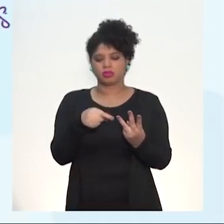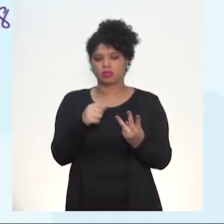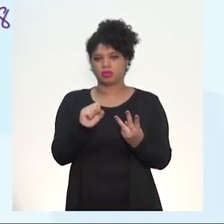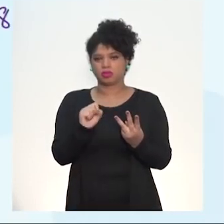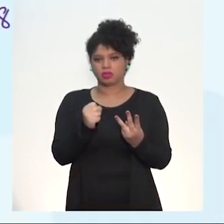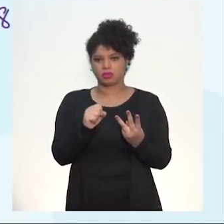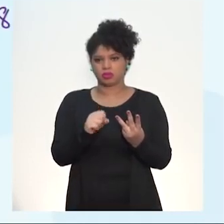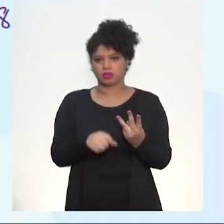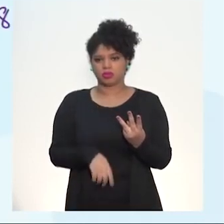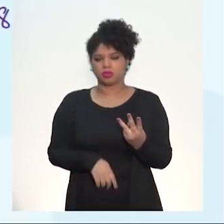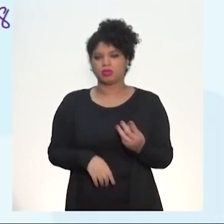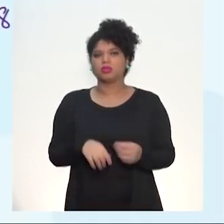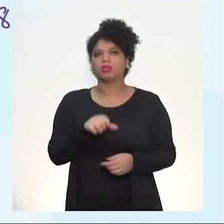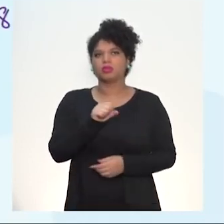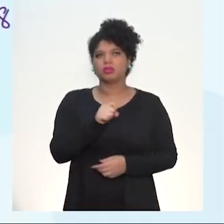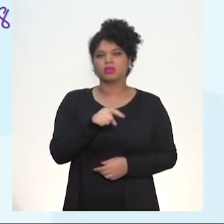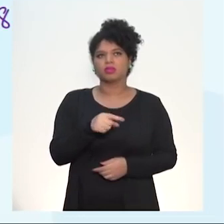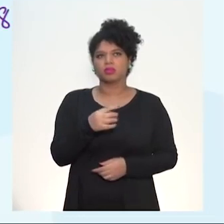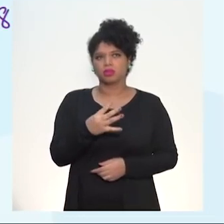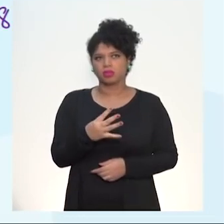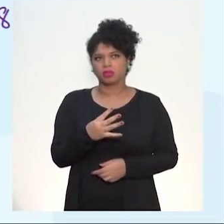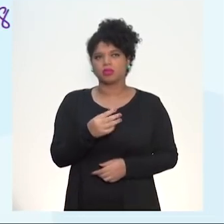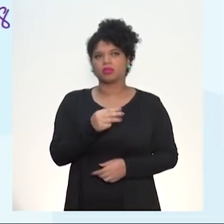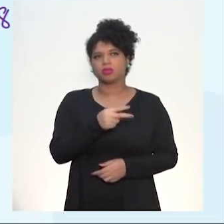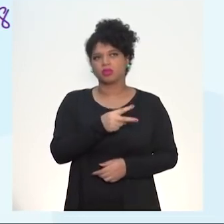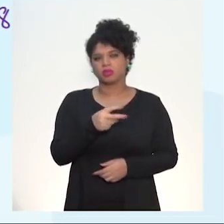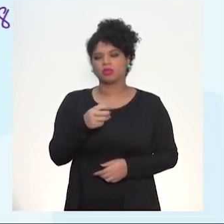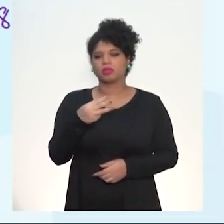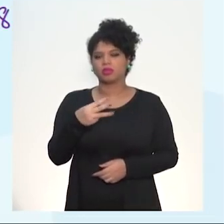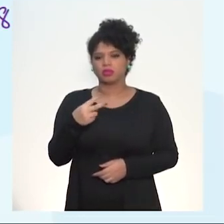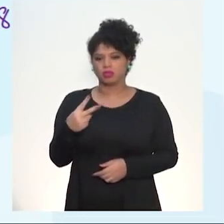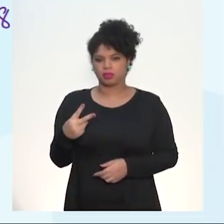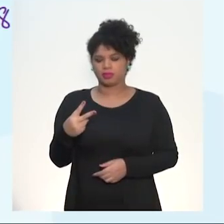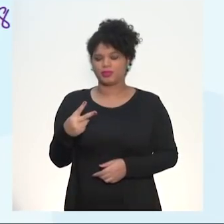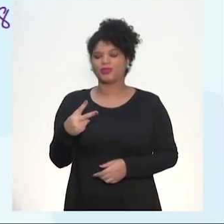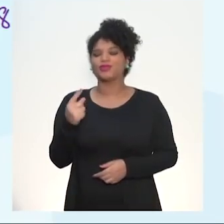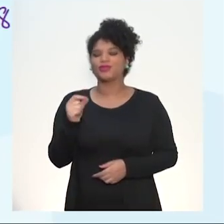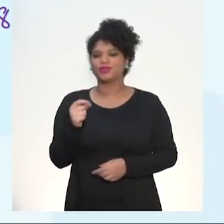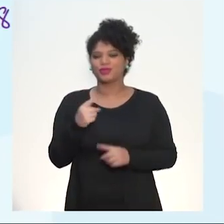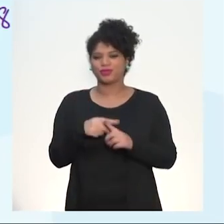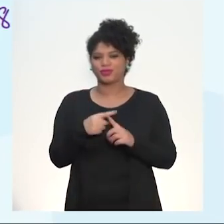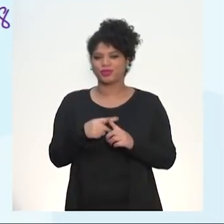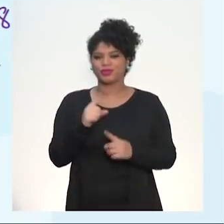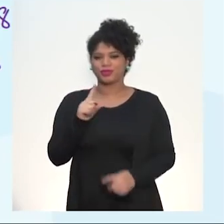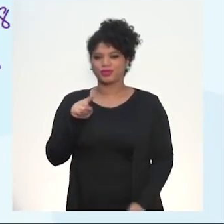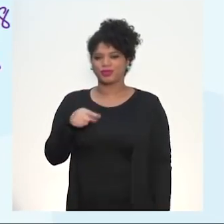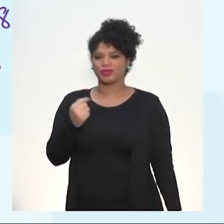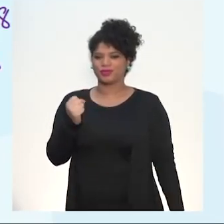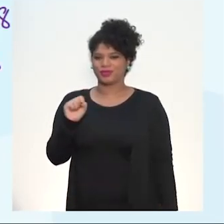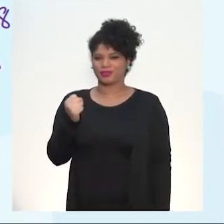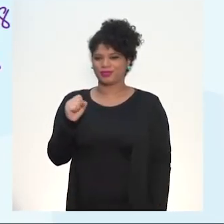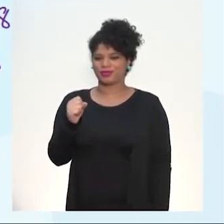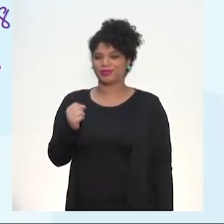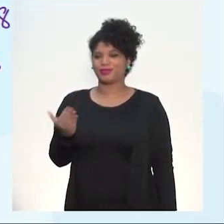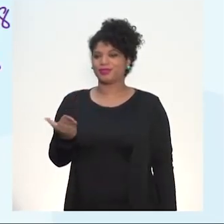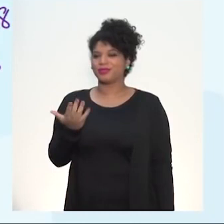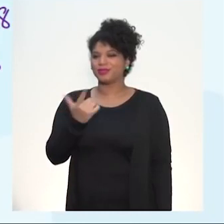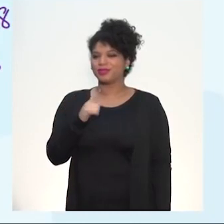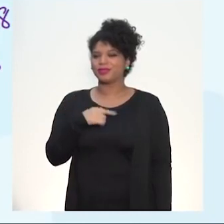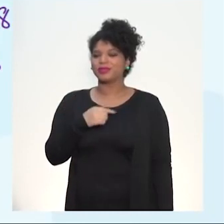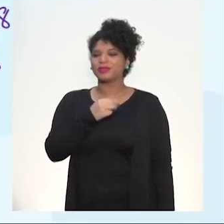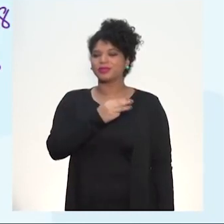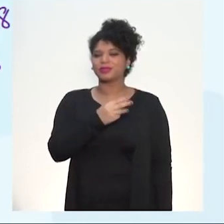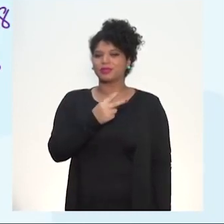1,8. 8 vezes 4 é tabuada, dá 32. E vou multiplicar 32 por 1,8. Vou fazer 32